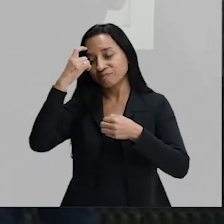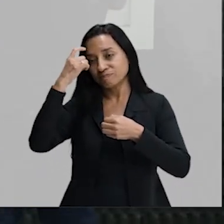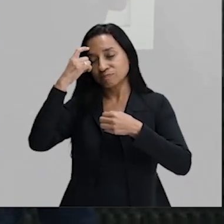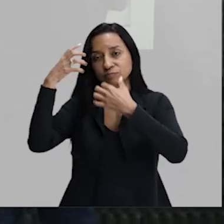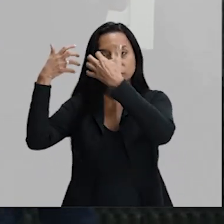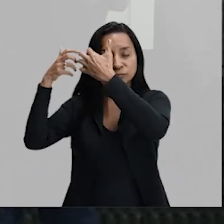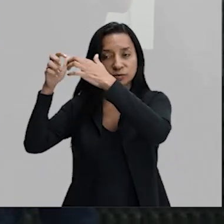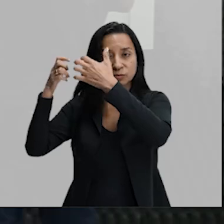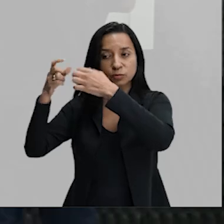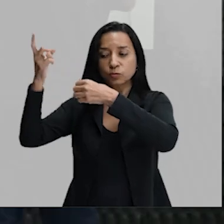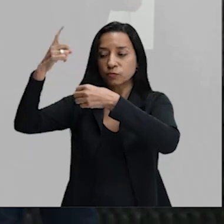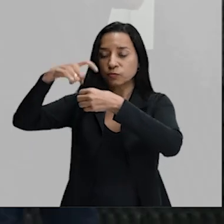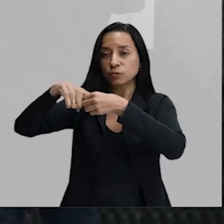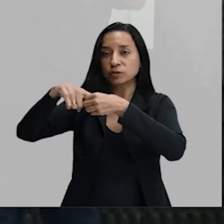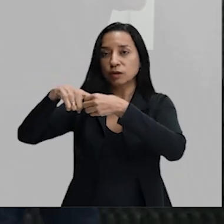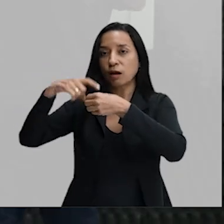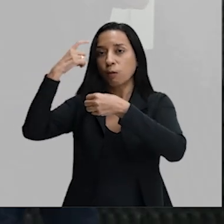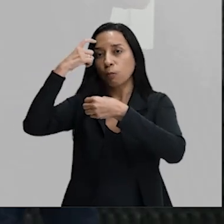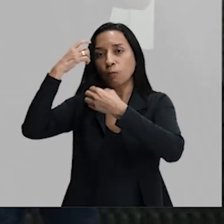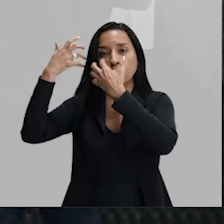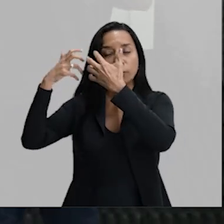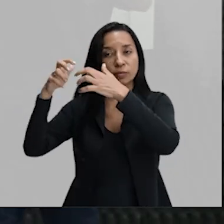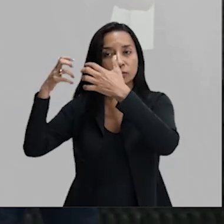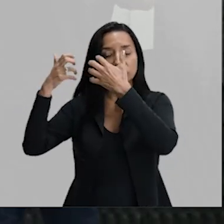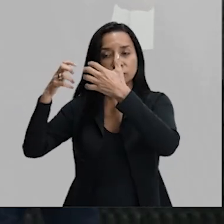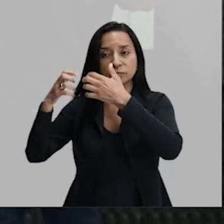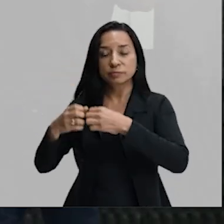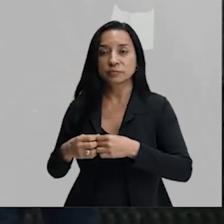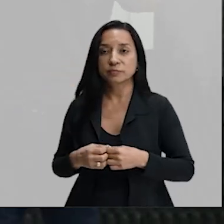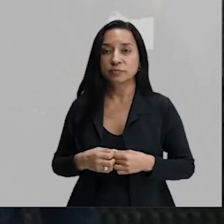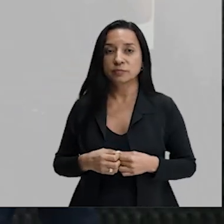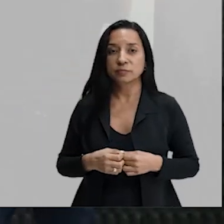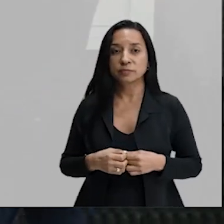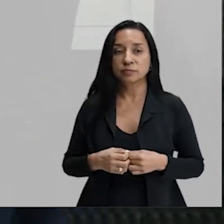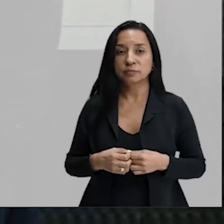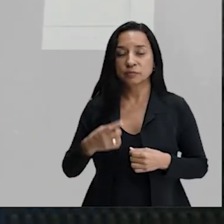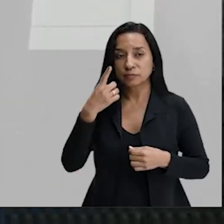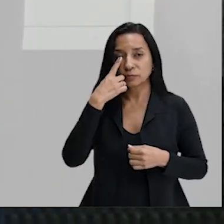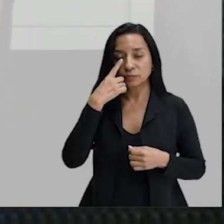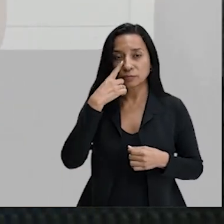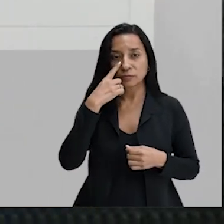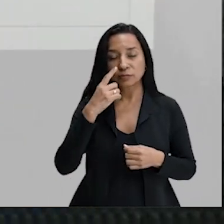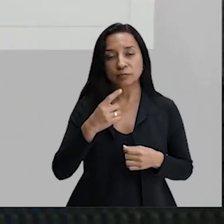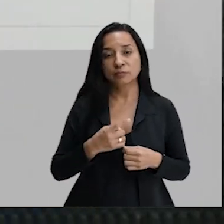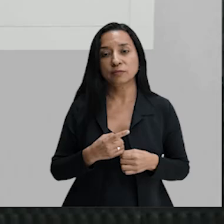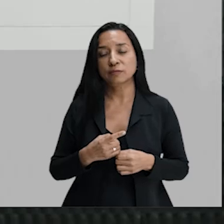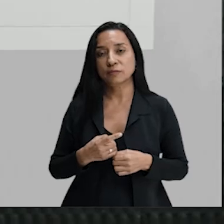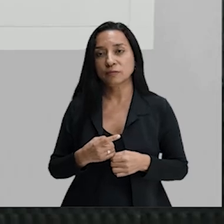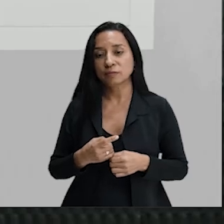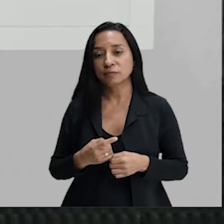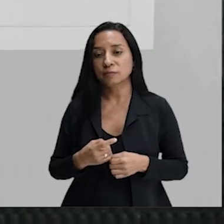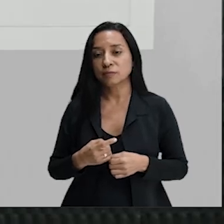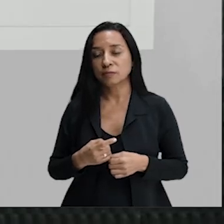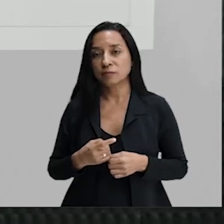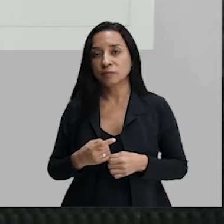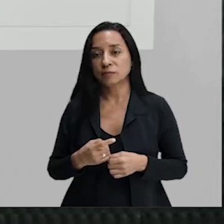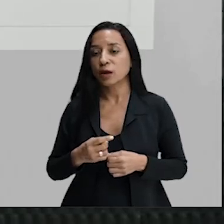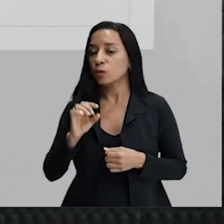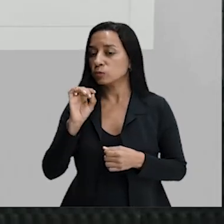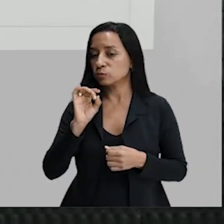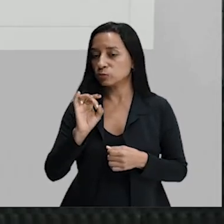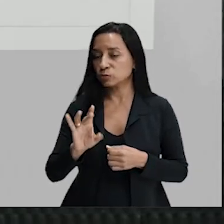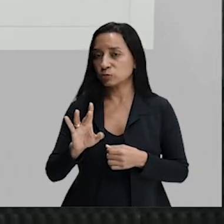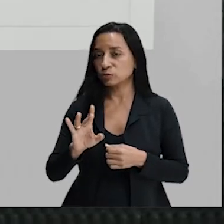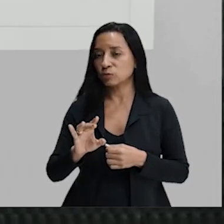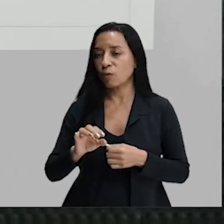Voltar o pensar. Então, veja só, a reflexão não é somente uma iniciativa de